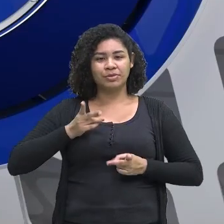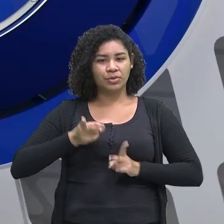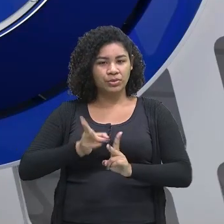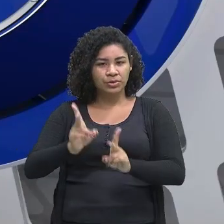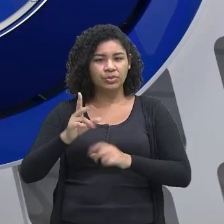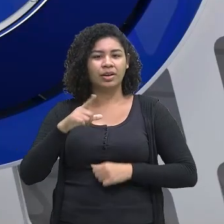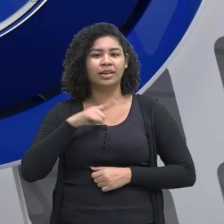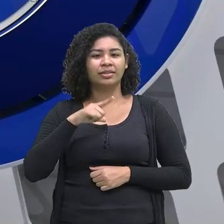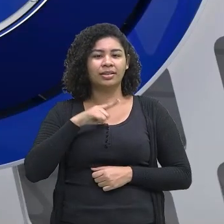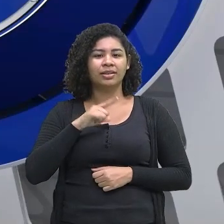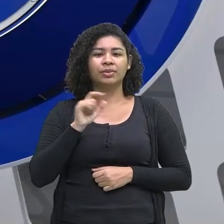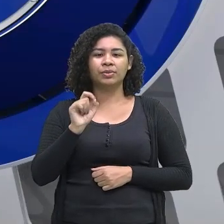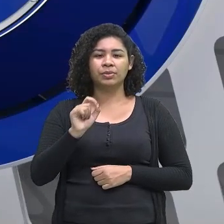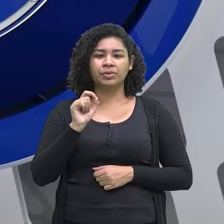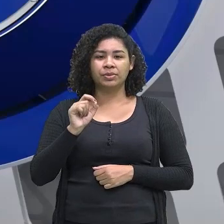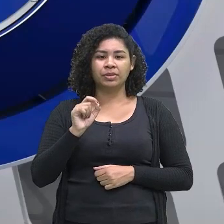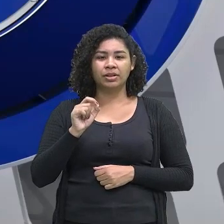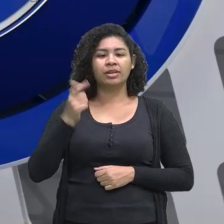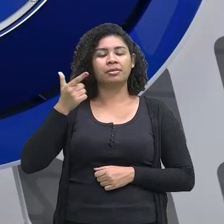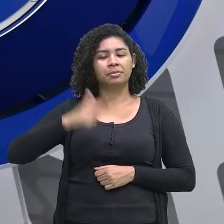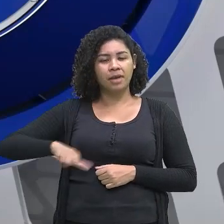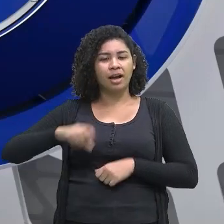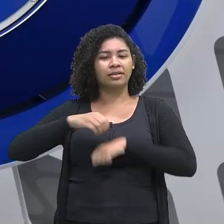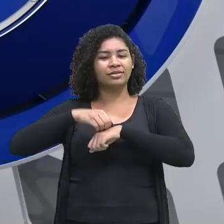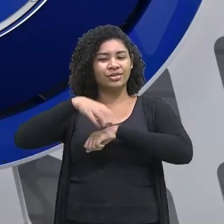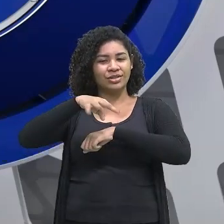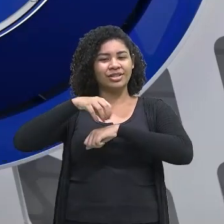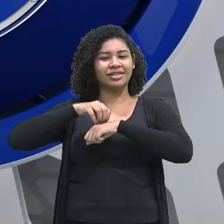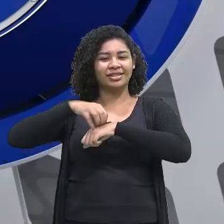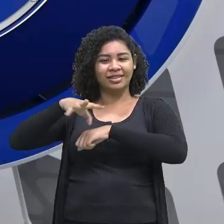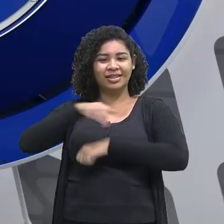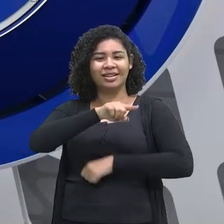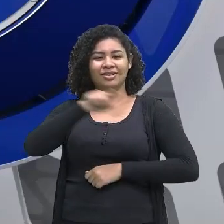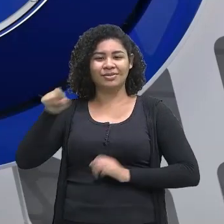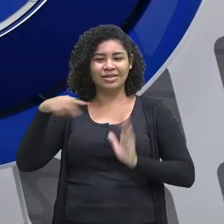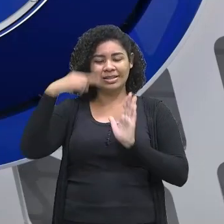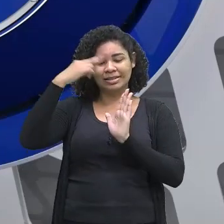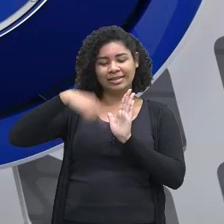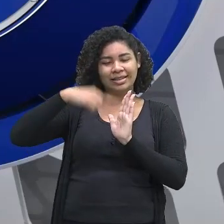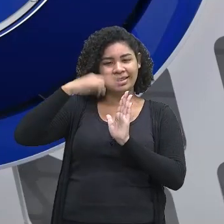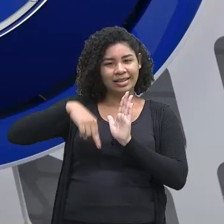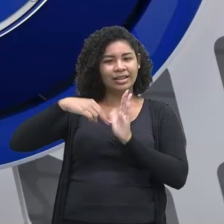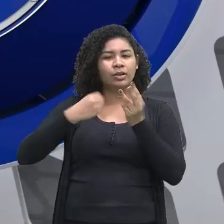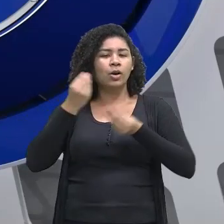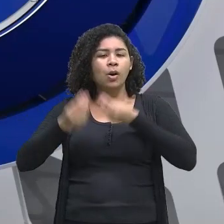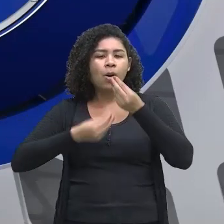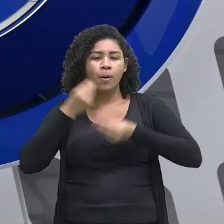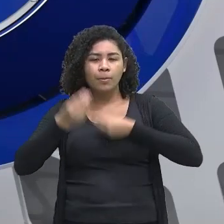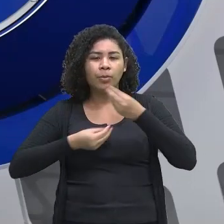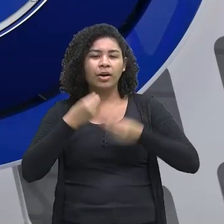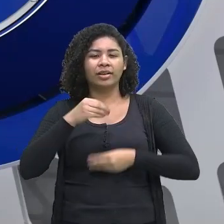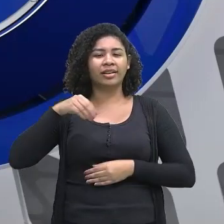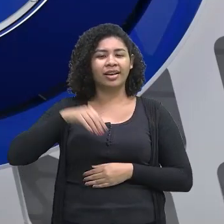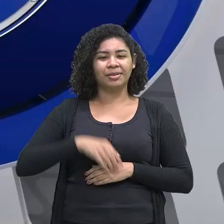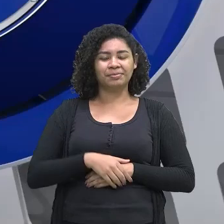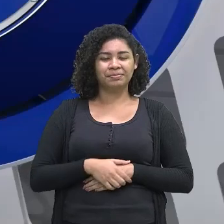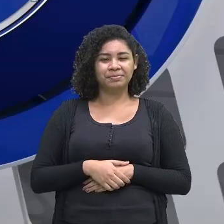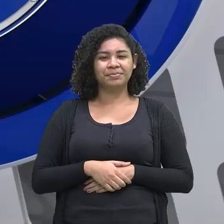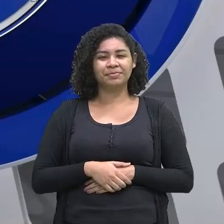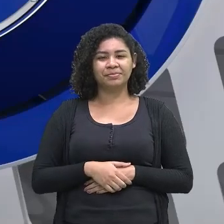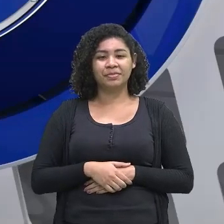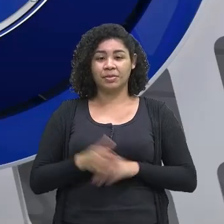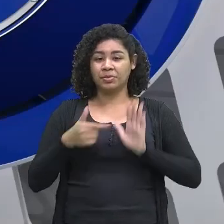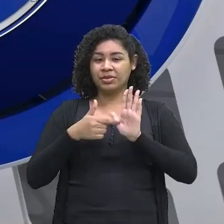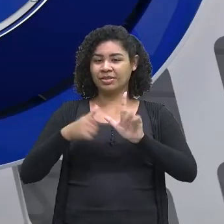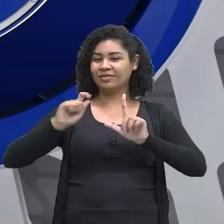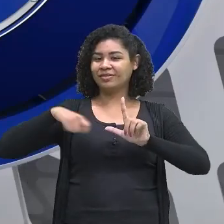tem aqui mais algumas dicas, né, para vocês verem como que é para falar isso, mas primeiro a gente vai para um vídeo